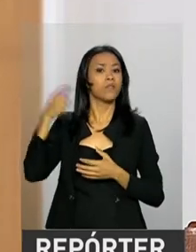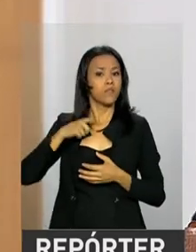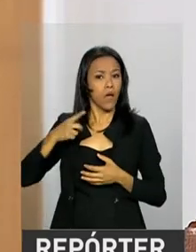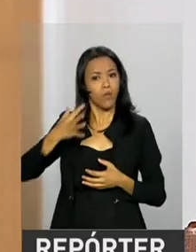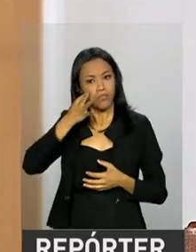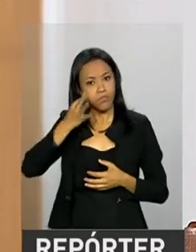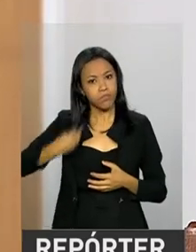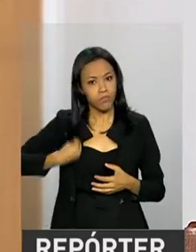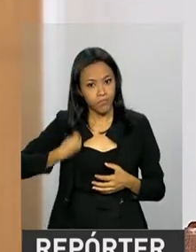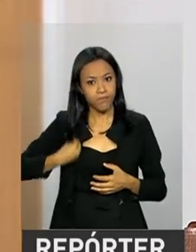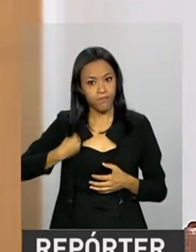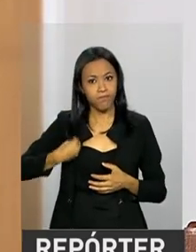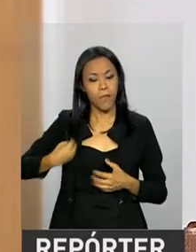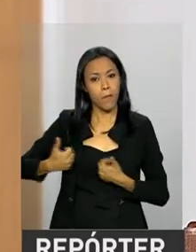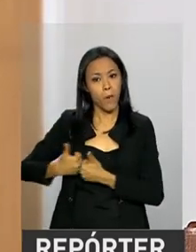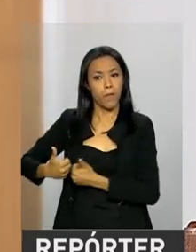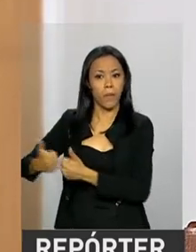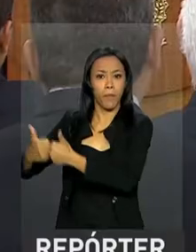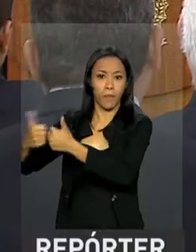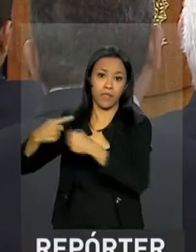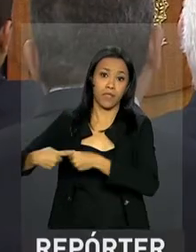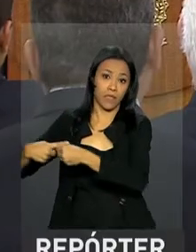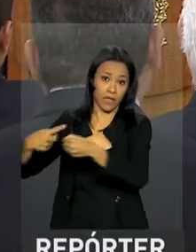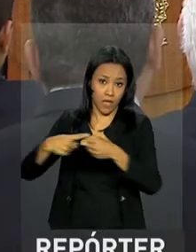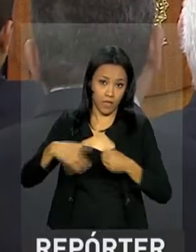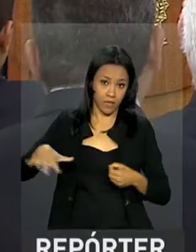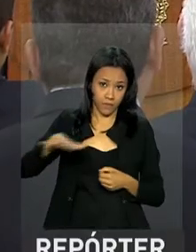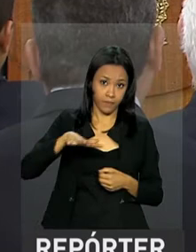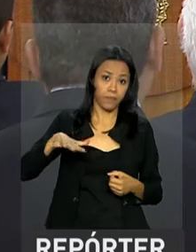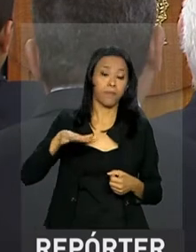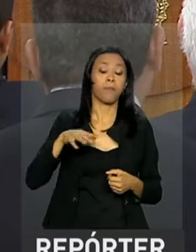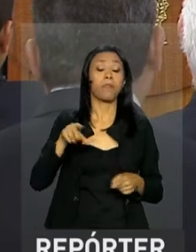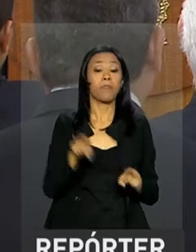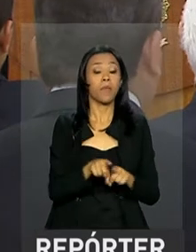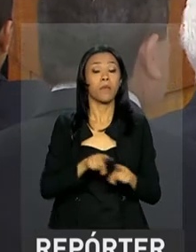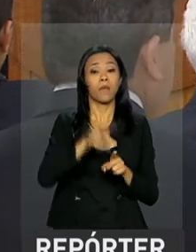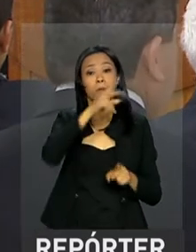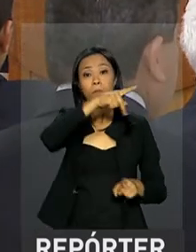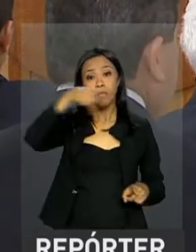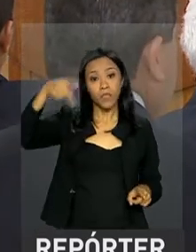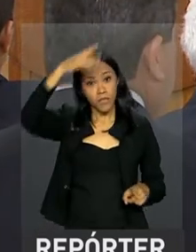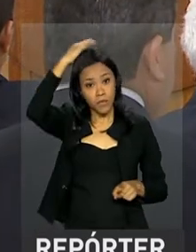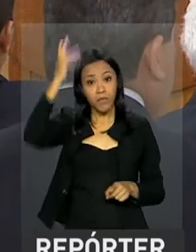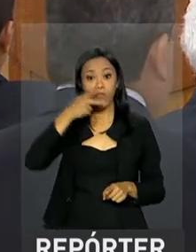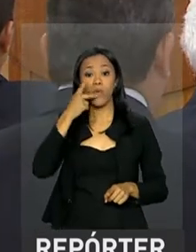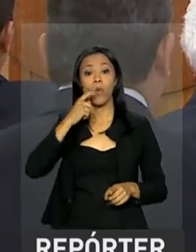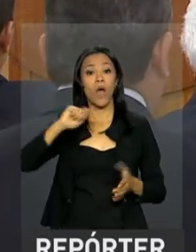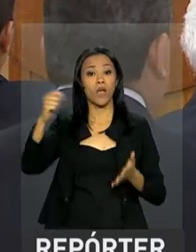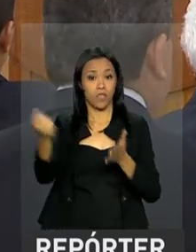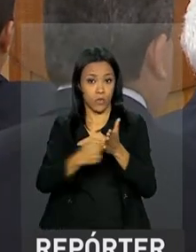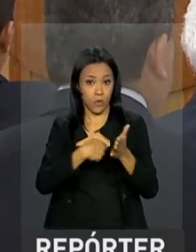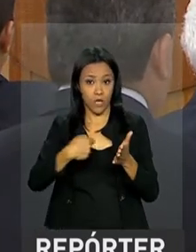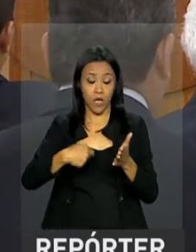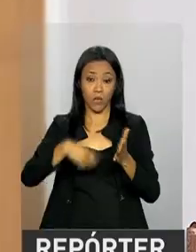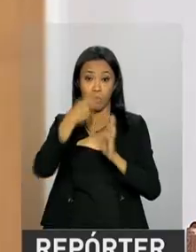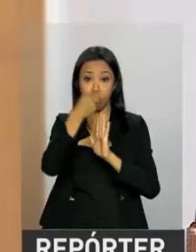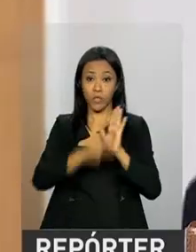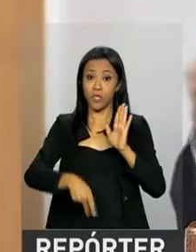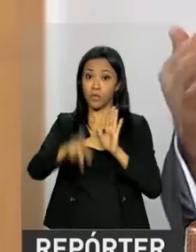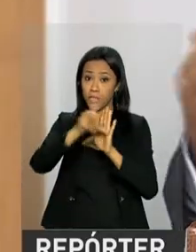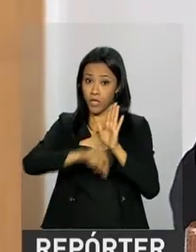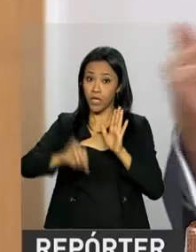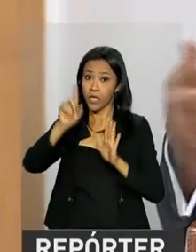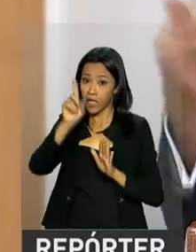cidades próximas ao Rio de Janeiro. O presidente também confirmou ter sancionado o projeto de lei que torna